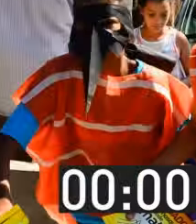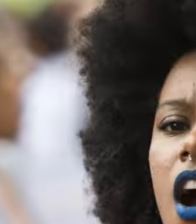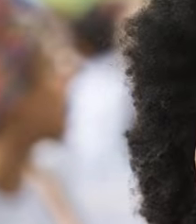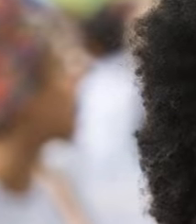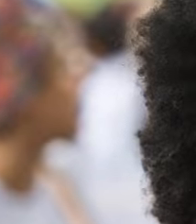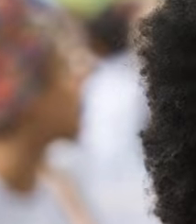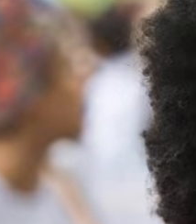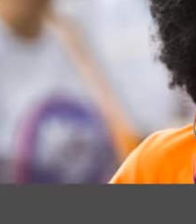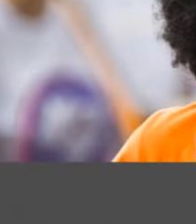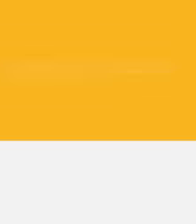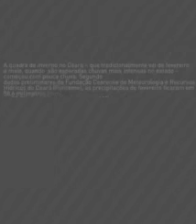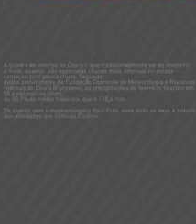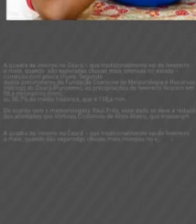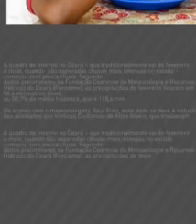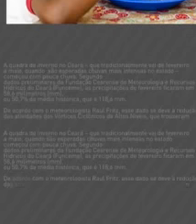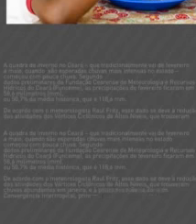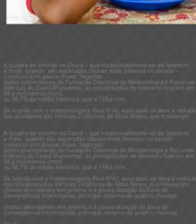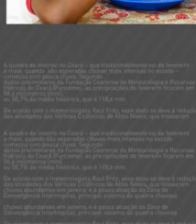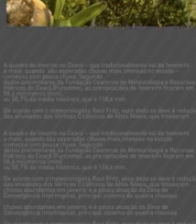s